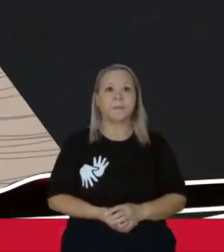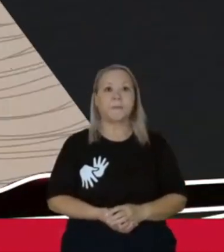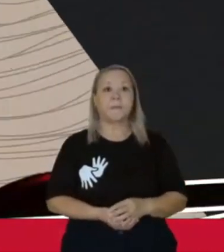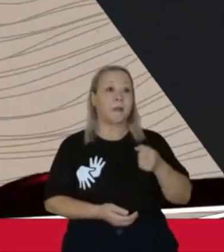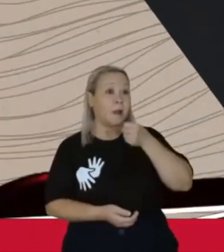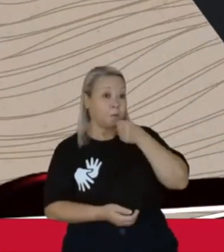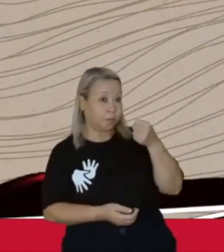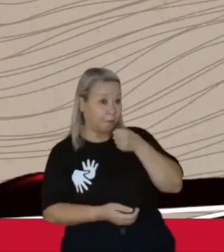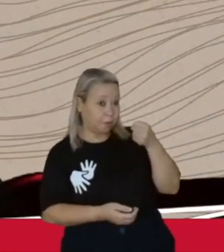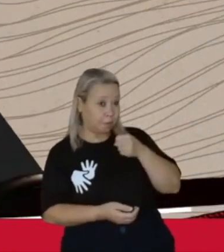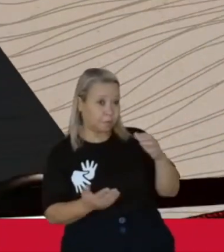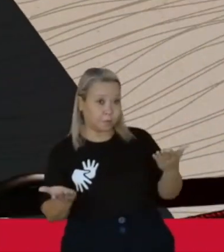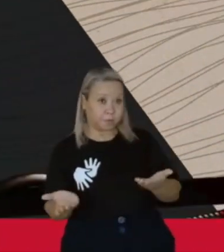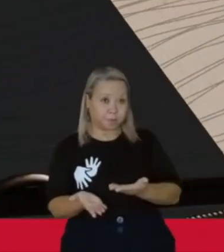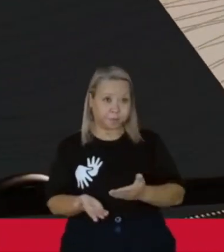Entrevista.